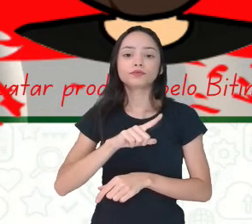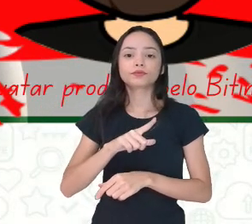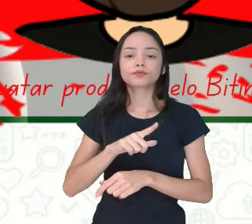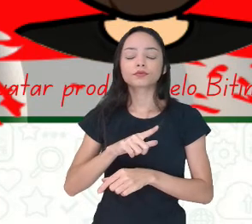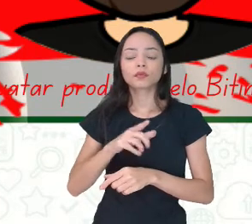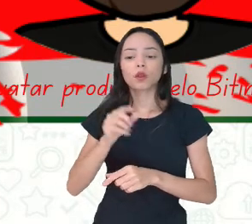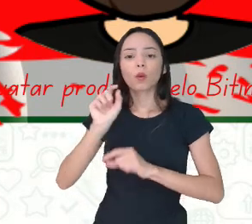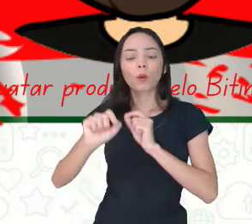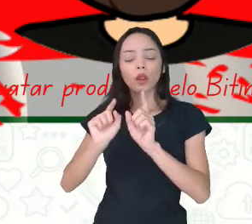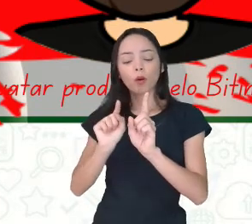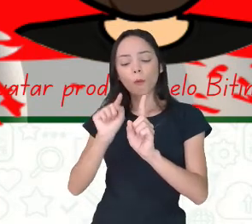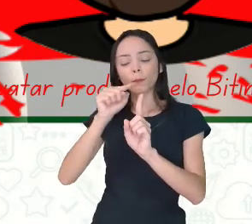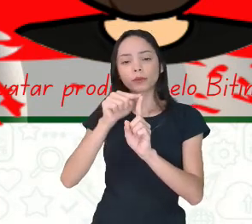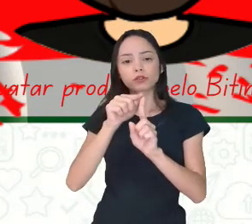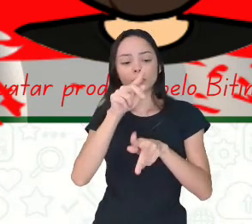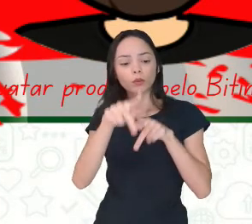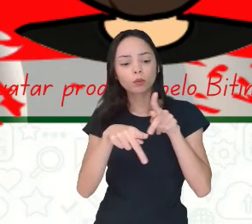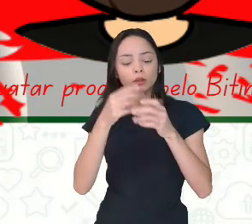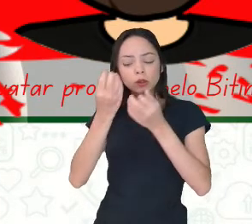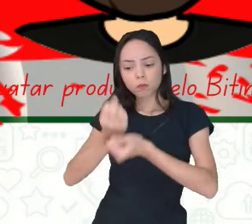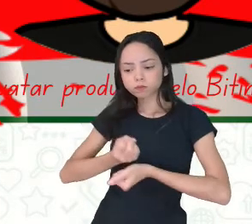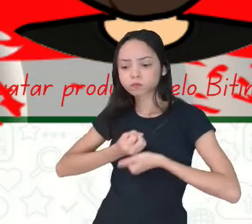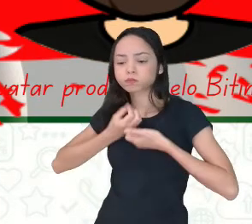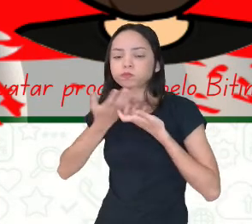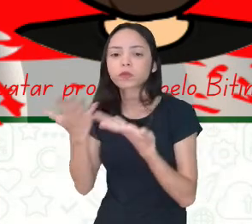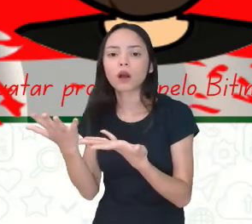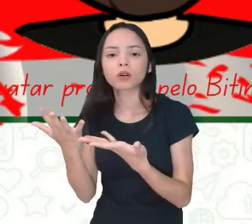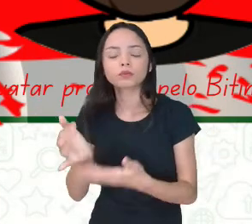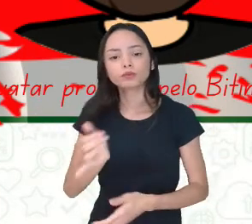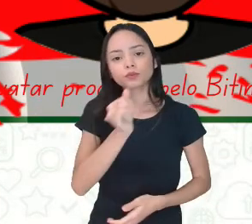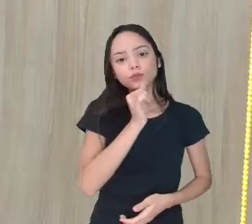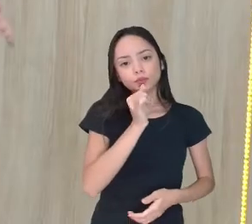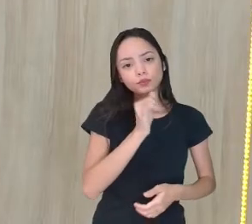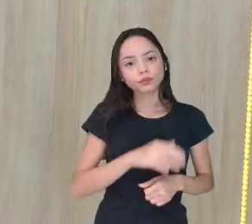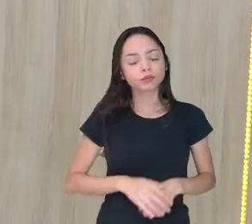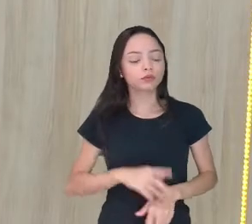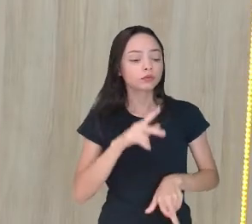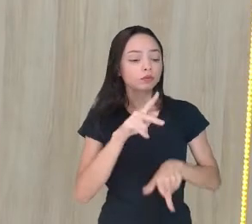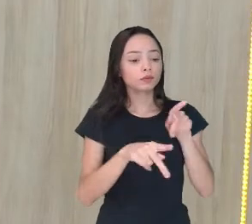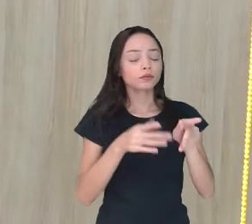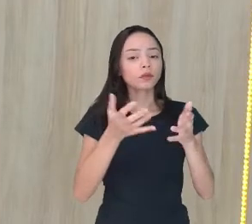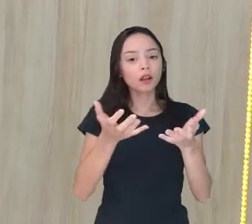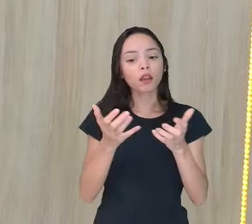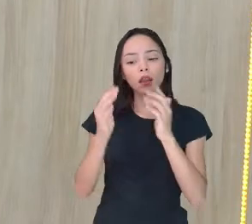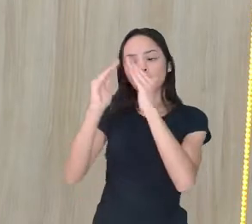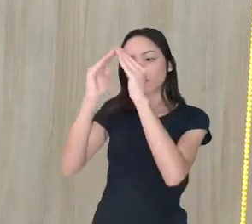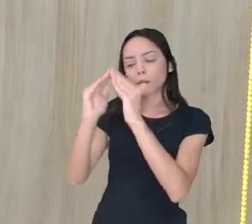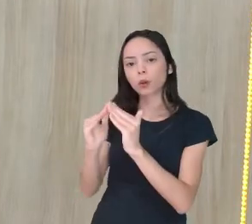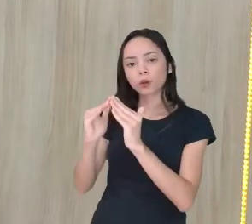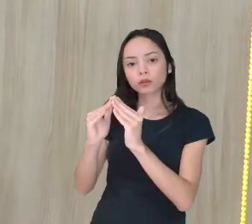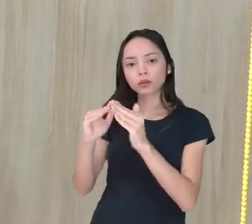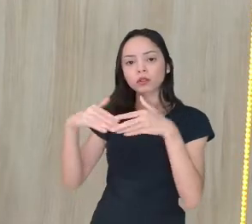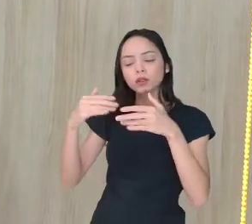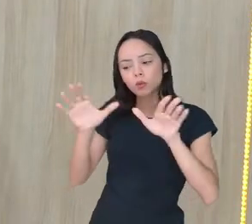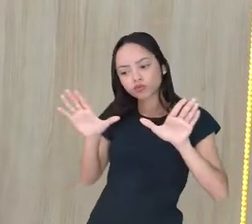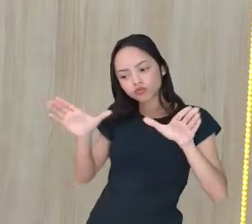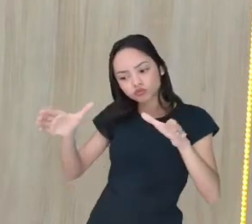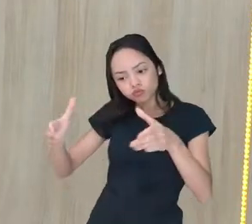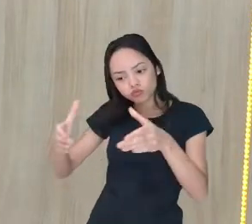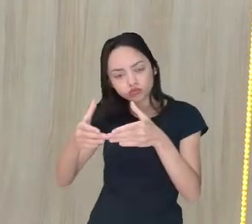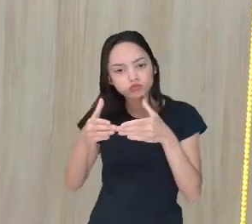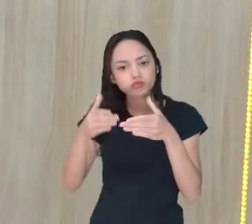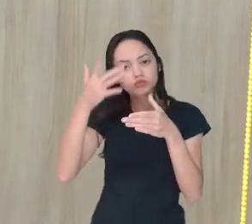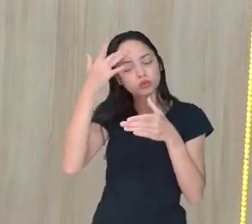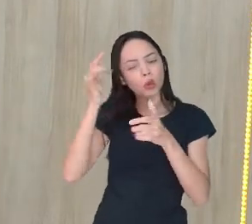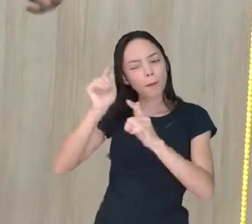suas necessidades. Então, vamos imaginar, o pessoal ele está lutando aí por moradia, então vai se formar um movimento que vai